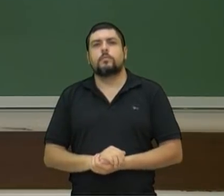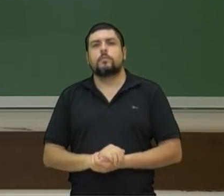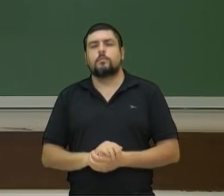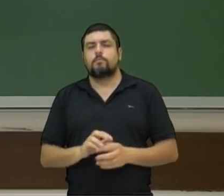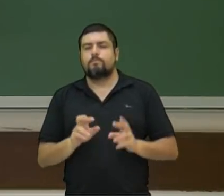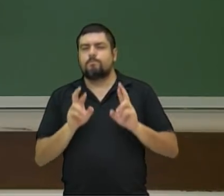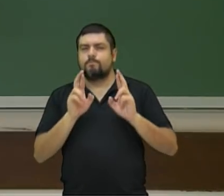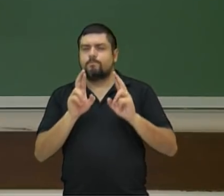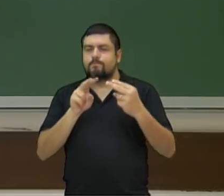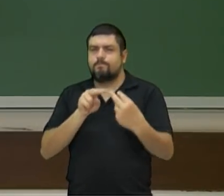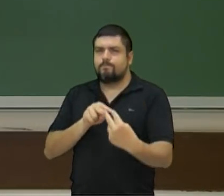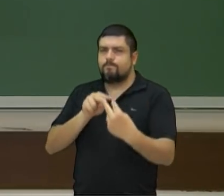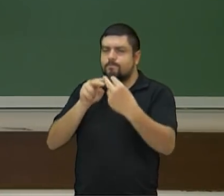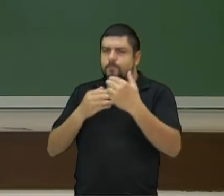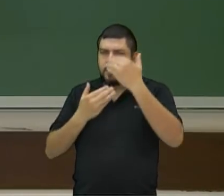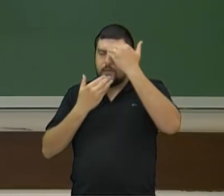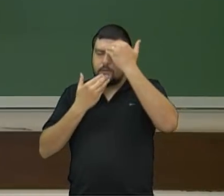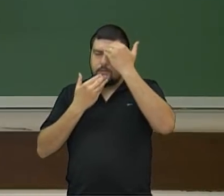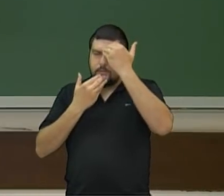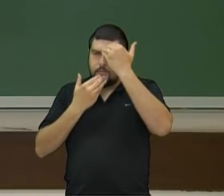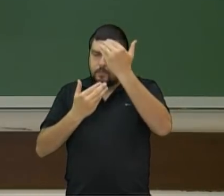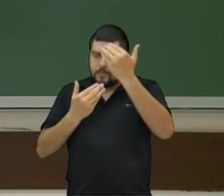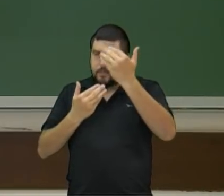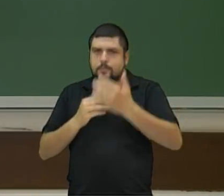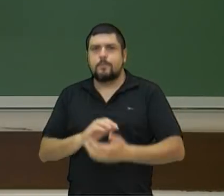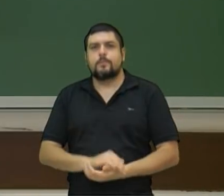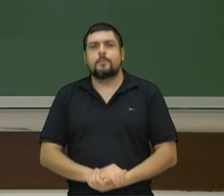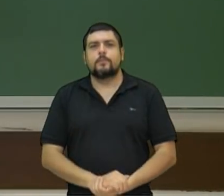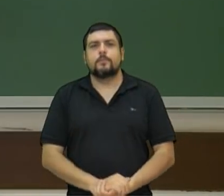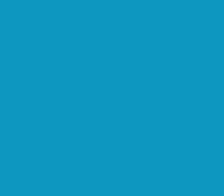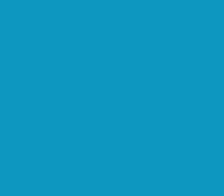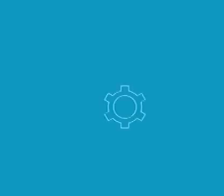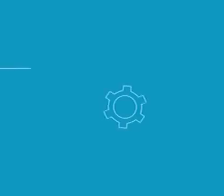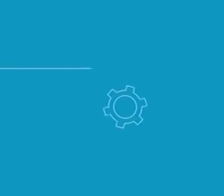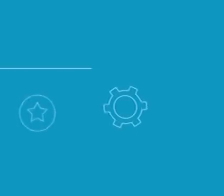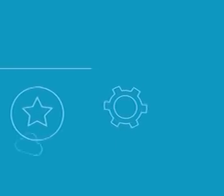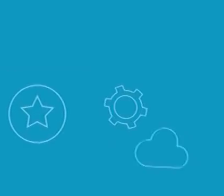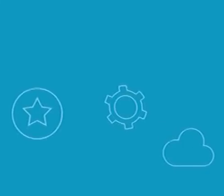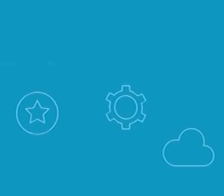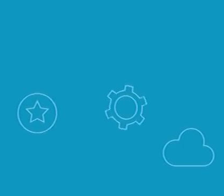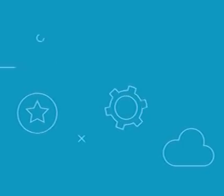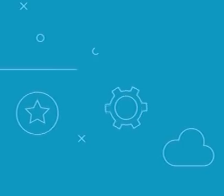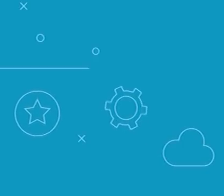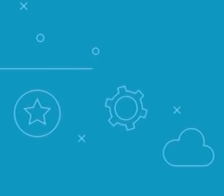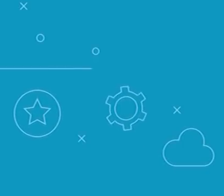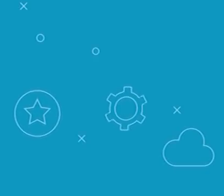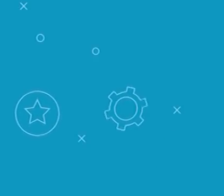espero vocês, muito obrigada a todos e sejam extraordinários!